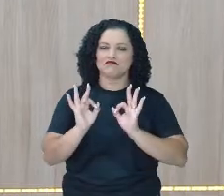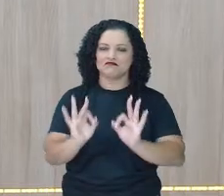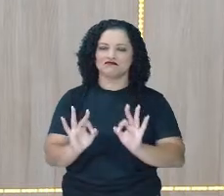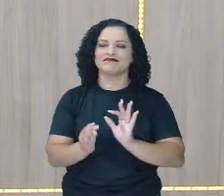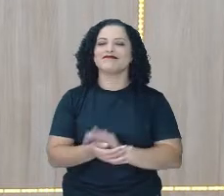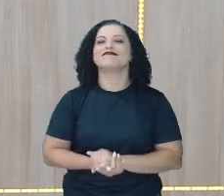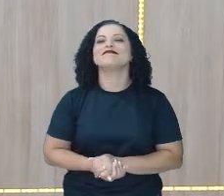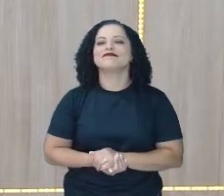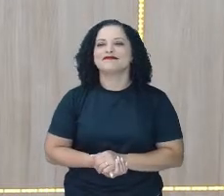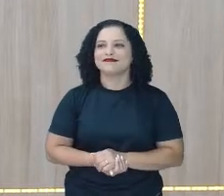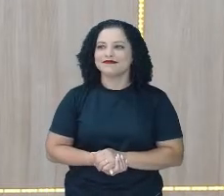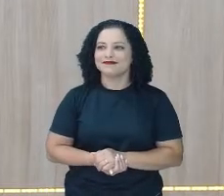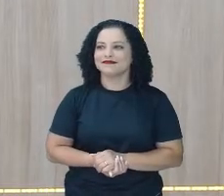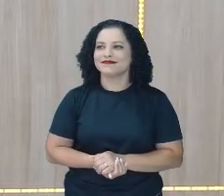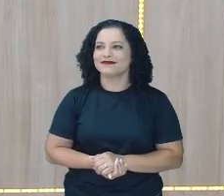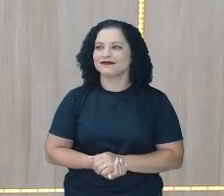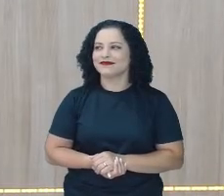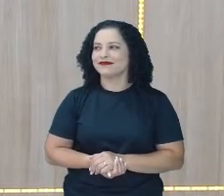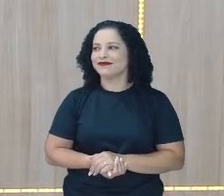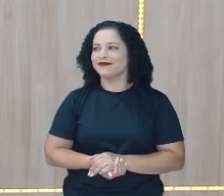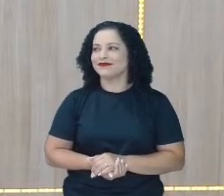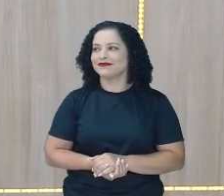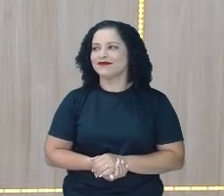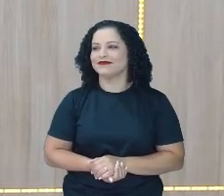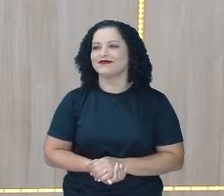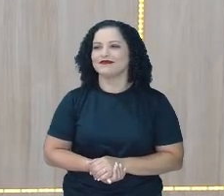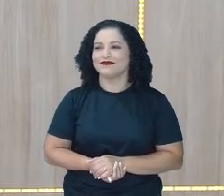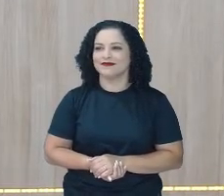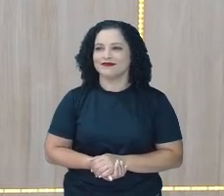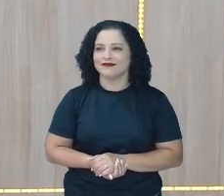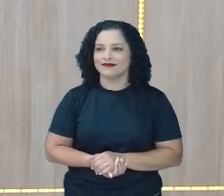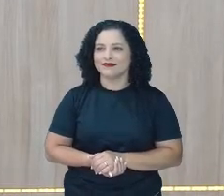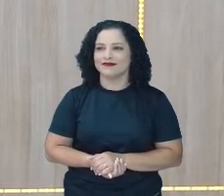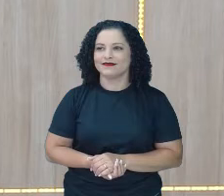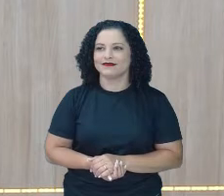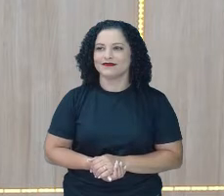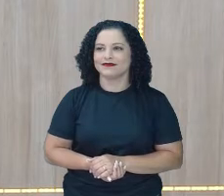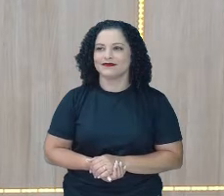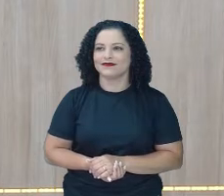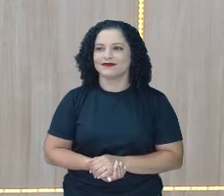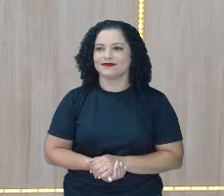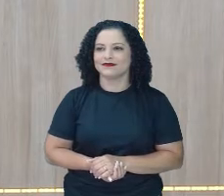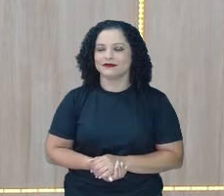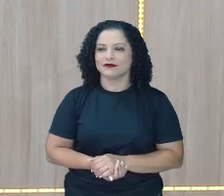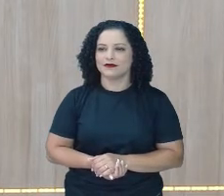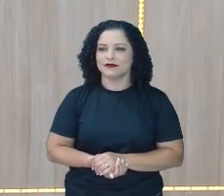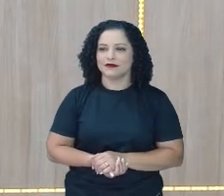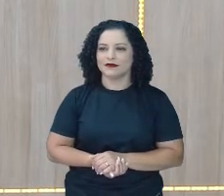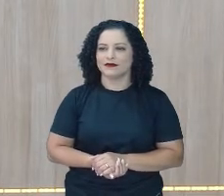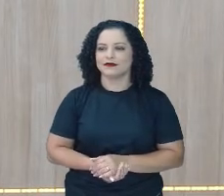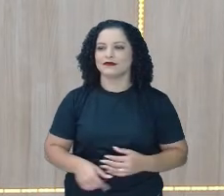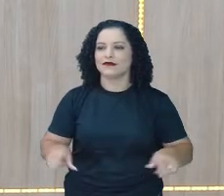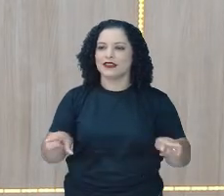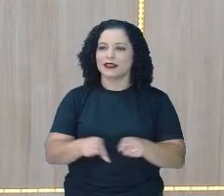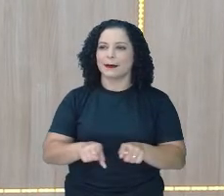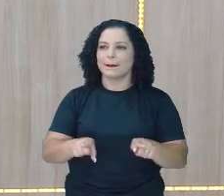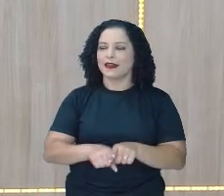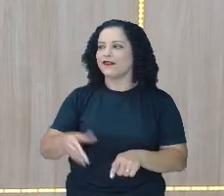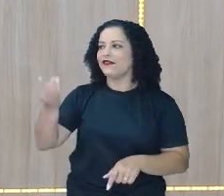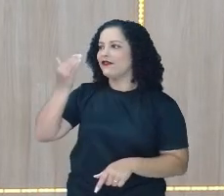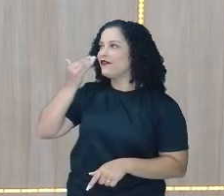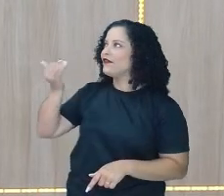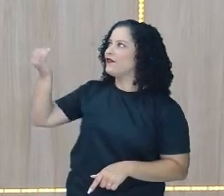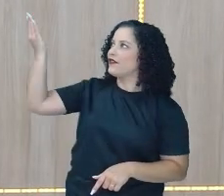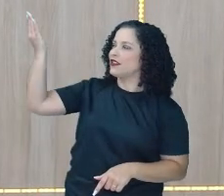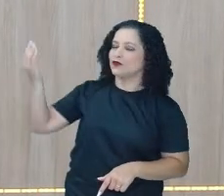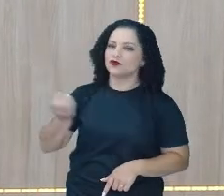Parabéns. Sibilante. Sibilante. Não é fofo? Ela é chique, é fofo, não é chique. Então, gente, ó, vemos aqui o plural de